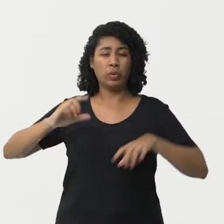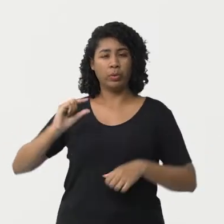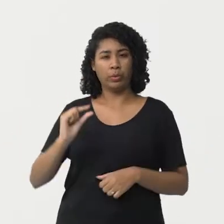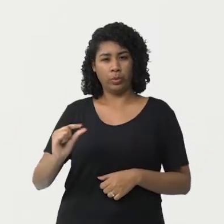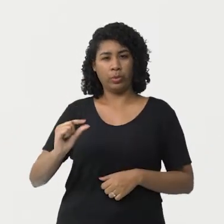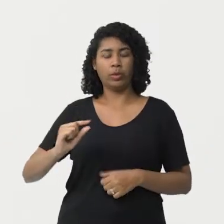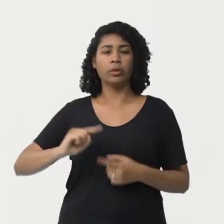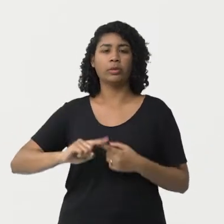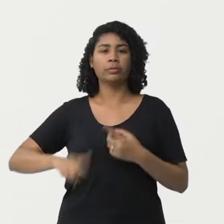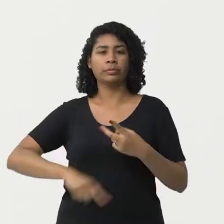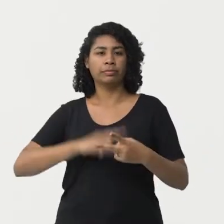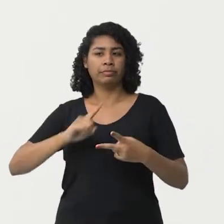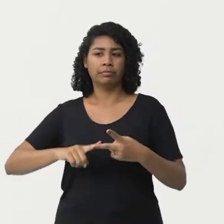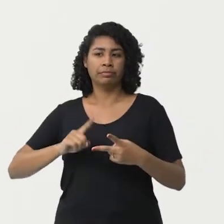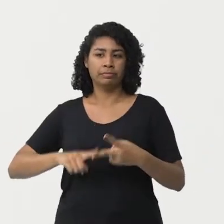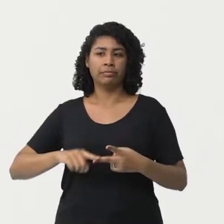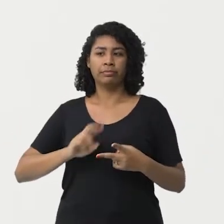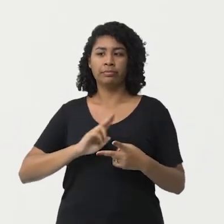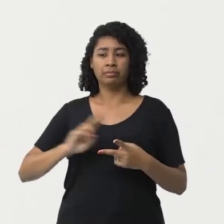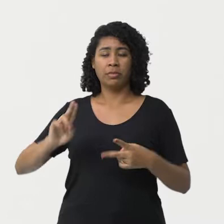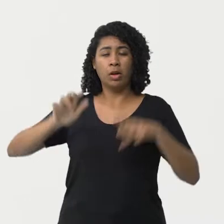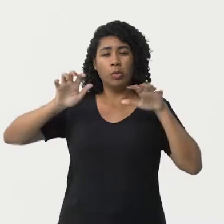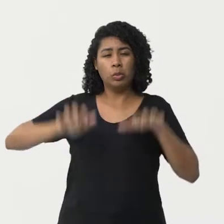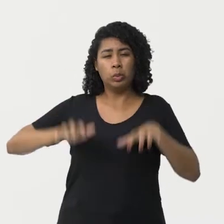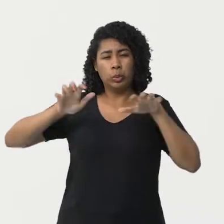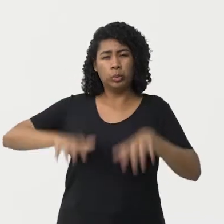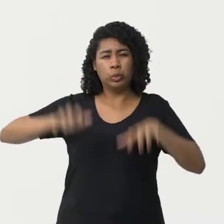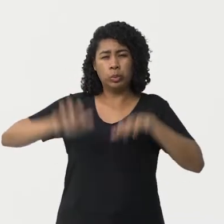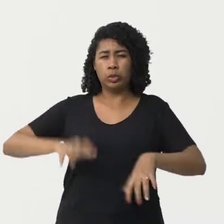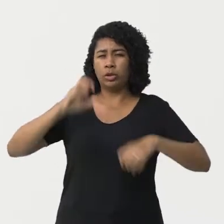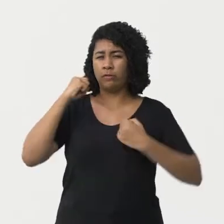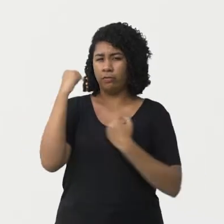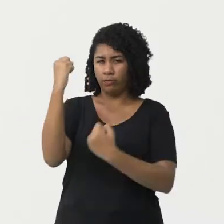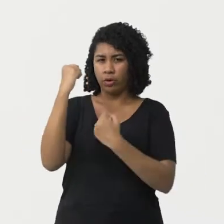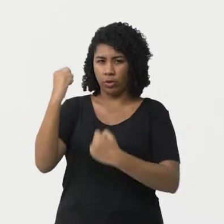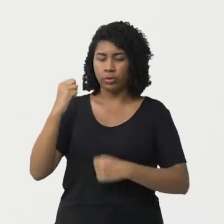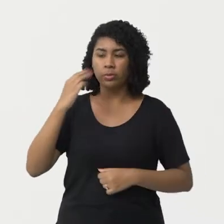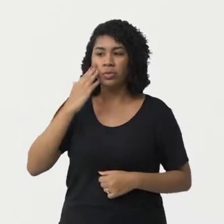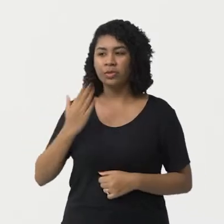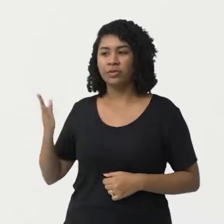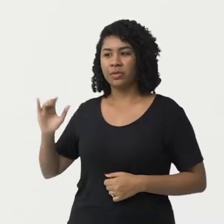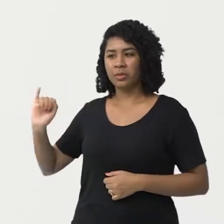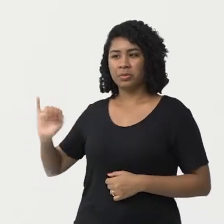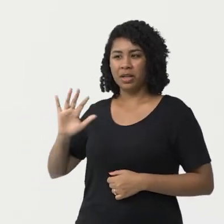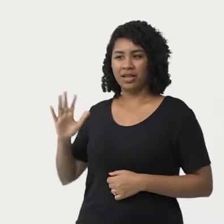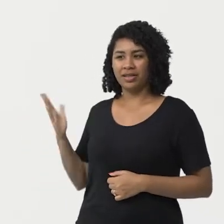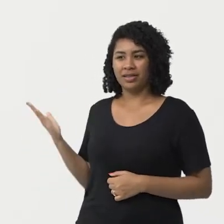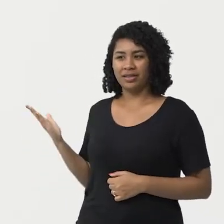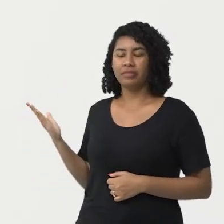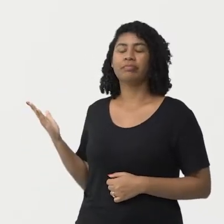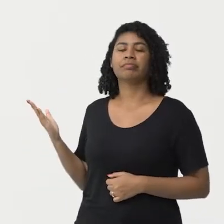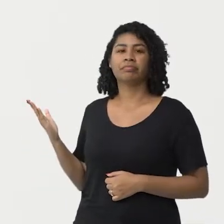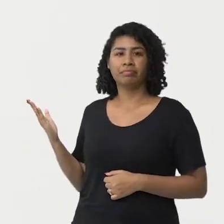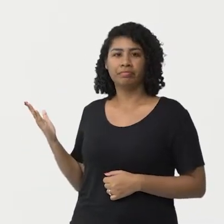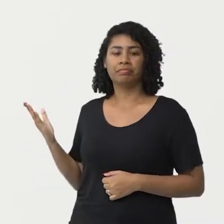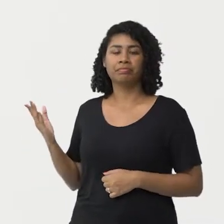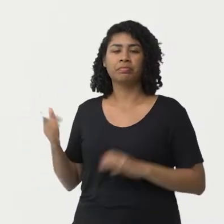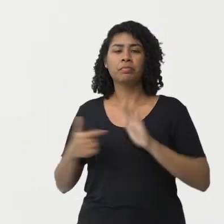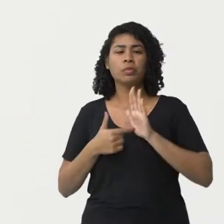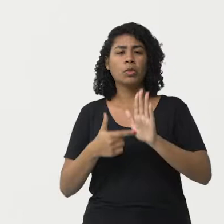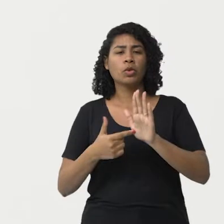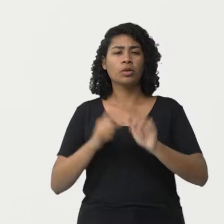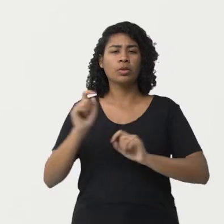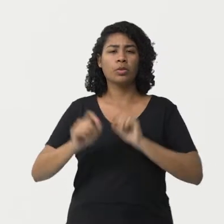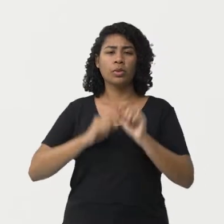período, e uma outra que vai ser muito chuvosa. Nessa imagem eu chamo a atenção para vocês porque ela mostra para vocês